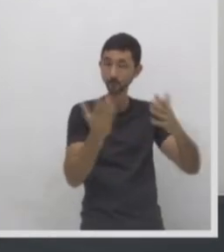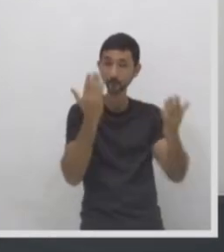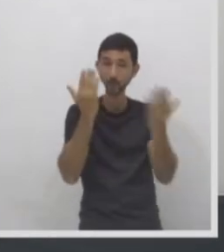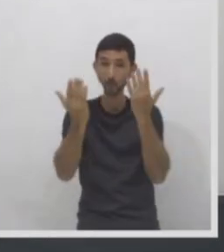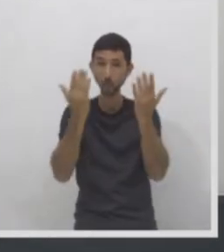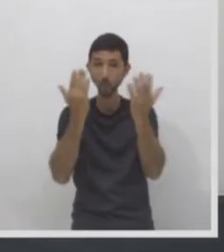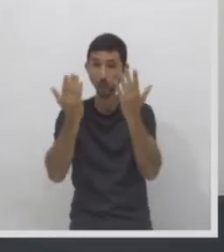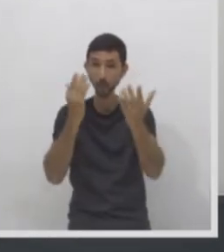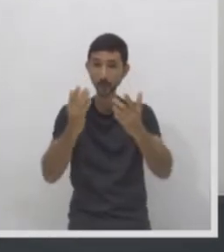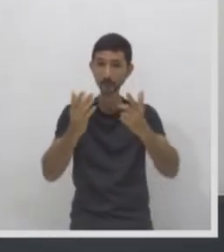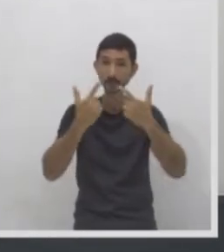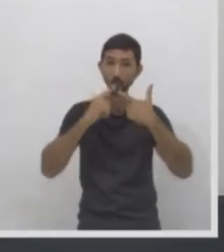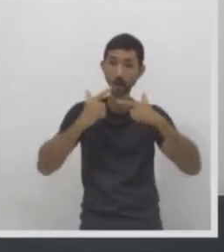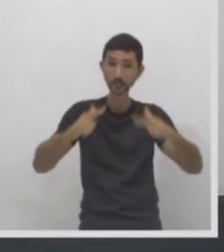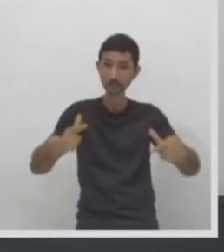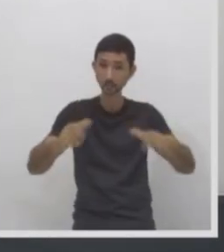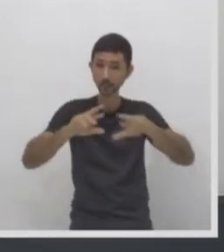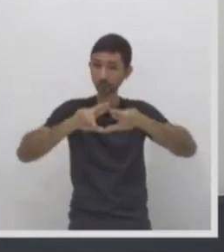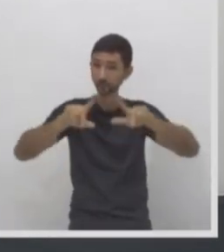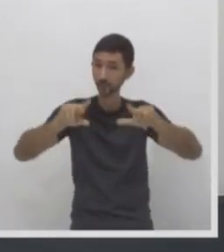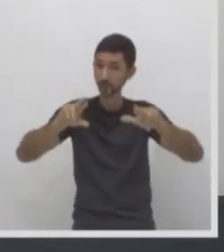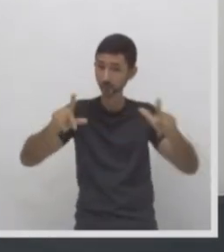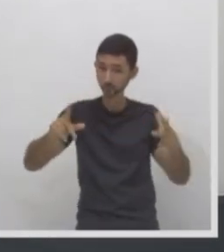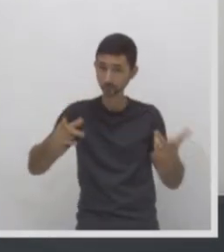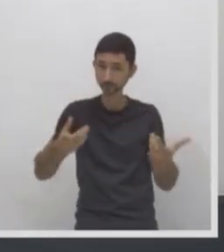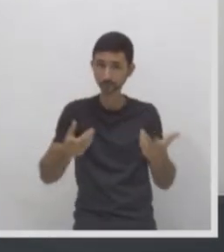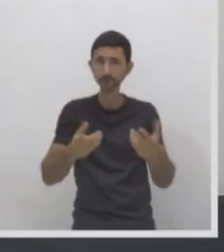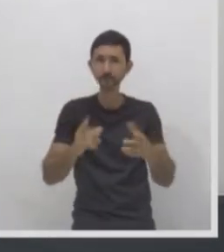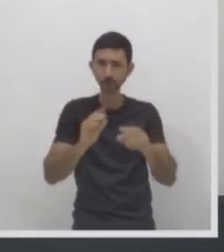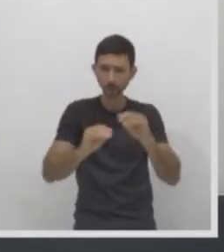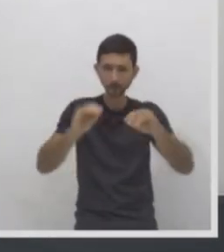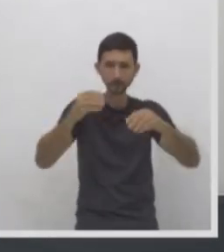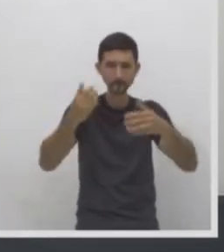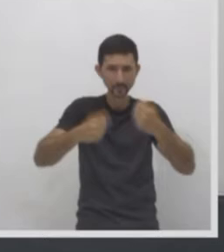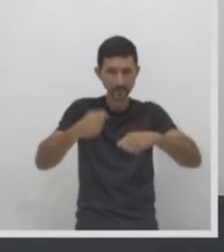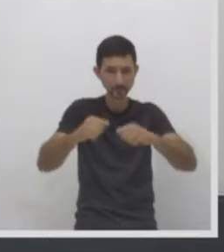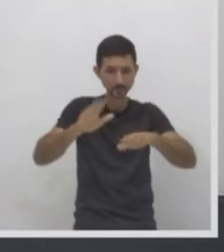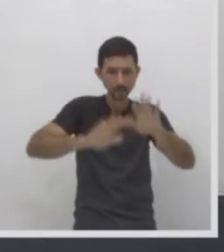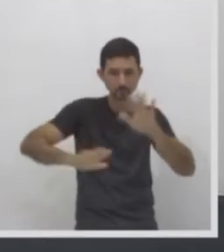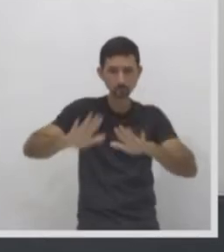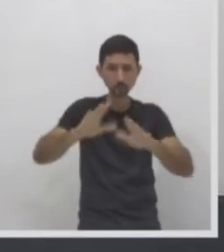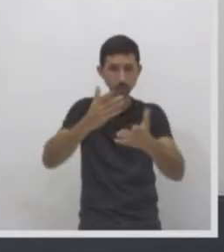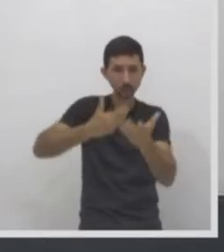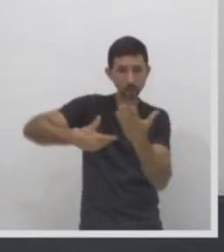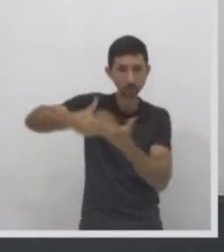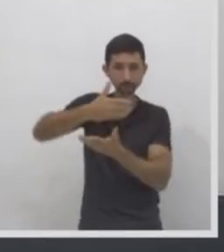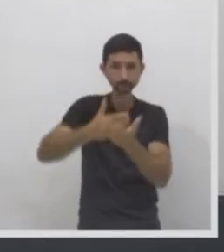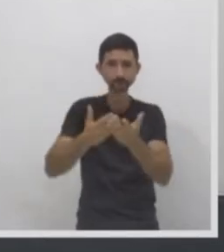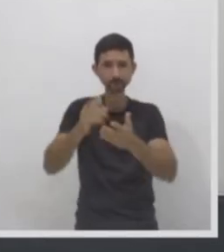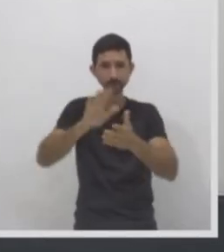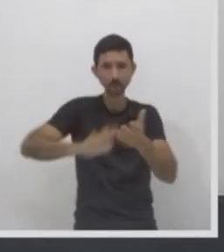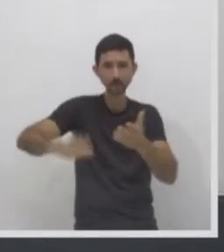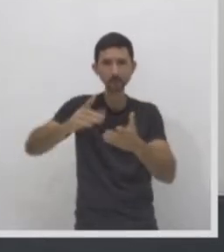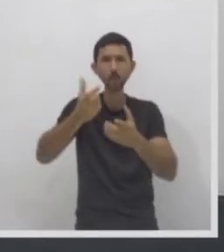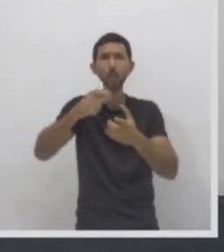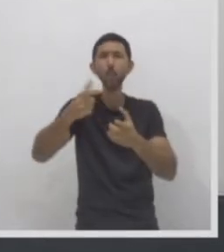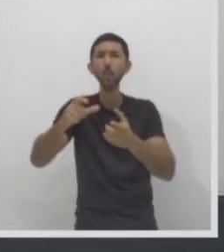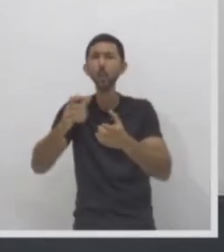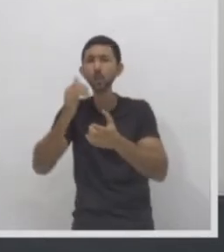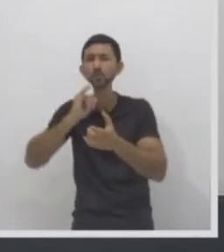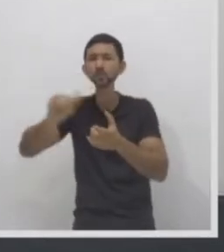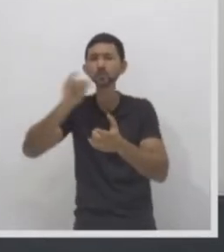percebe formas de utilização da linguagem diferentes. Tudo isso tem a ver com a situação de comunicação, onde que